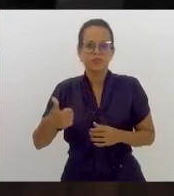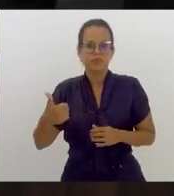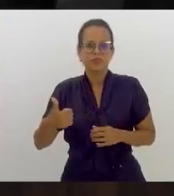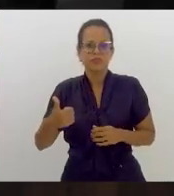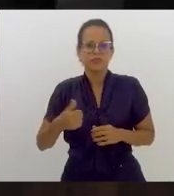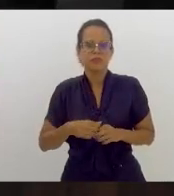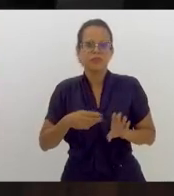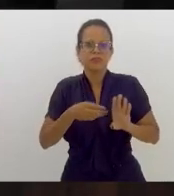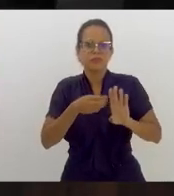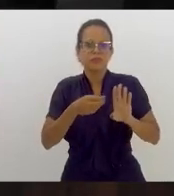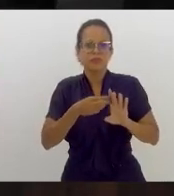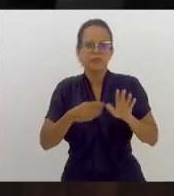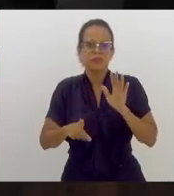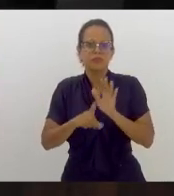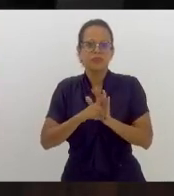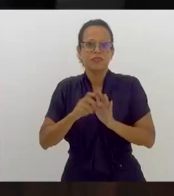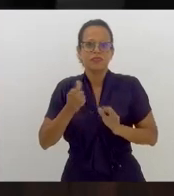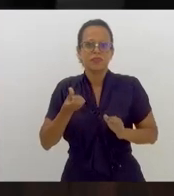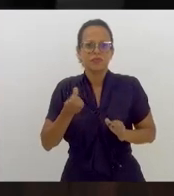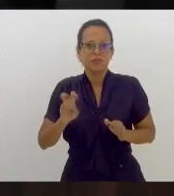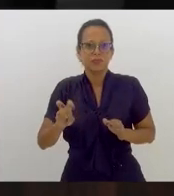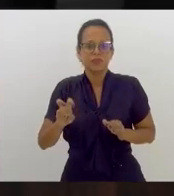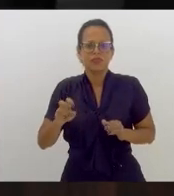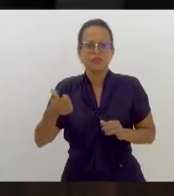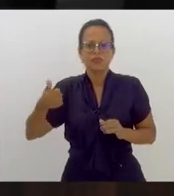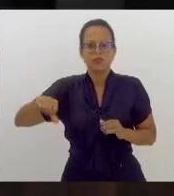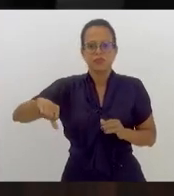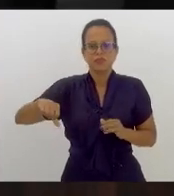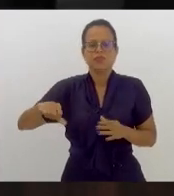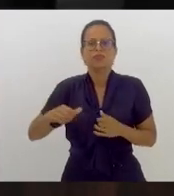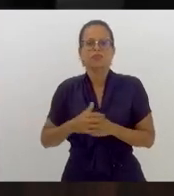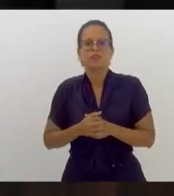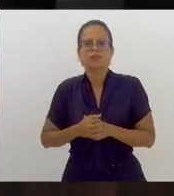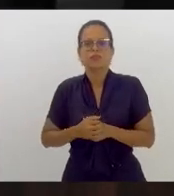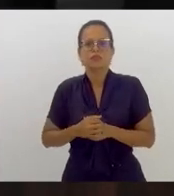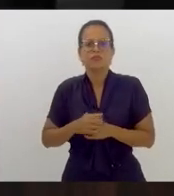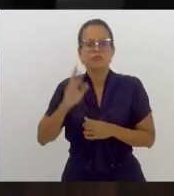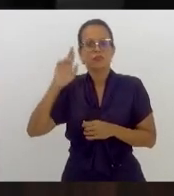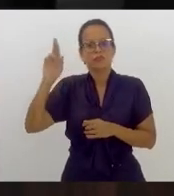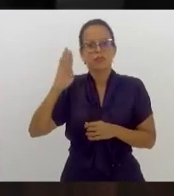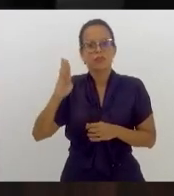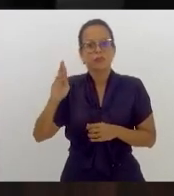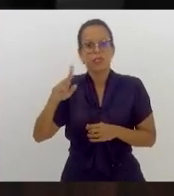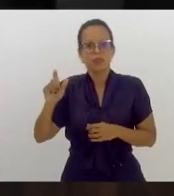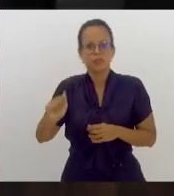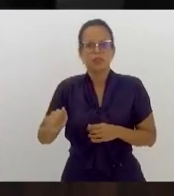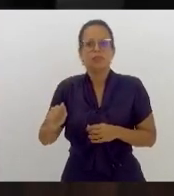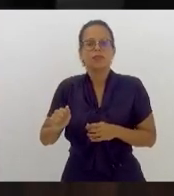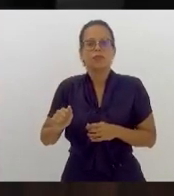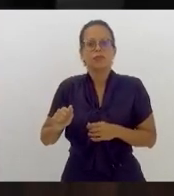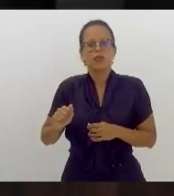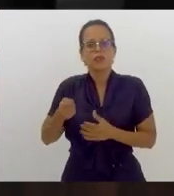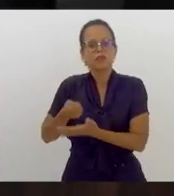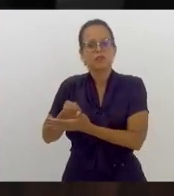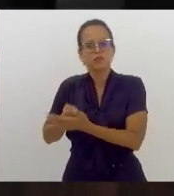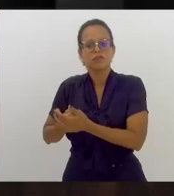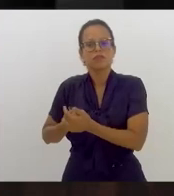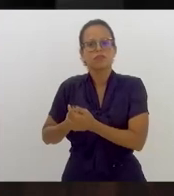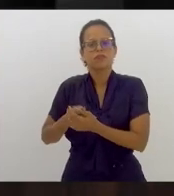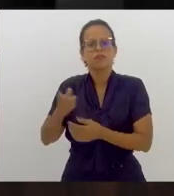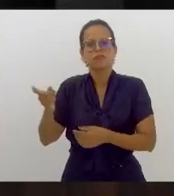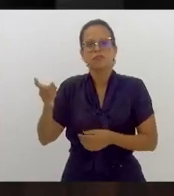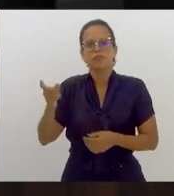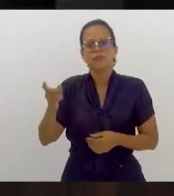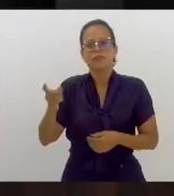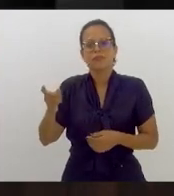total aposto ao projeto de lei 6519, de autoria do deputado Brazão, que obriga as farmácias situadas no Estado do Rio de Janeiro a manterem à disposição